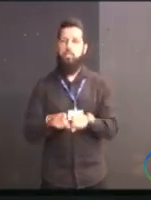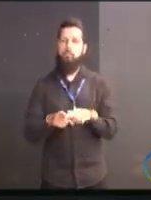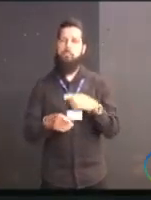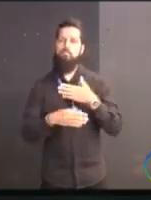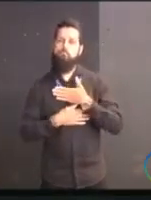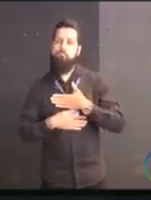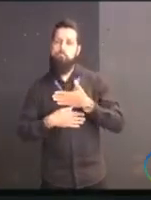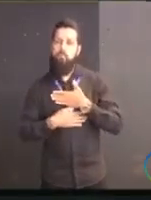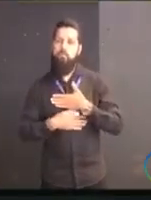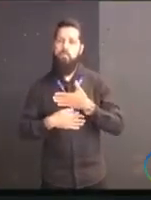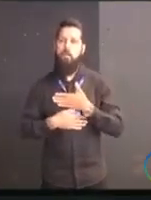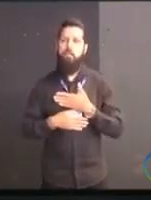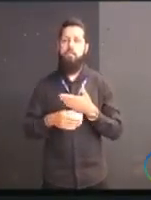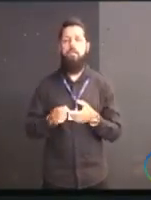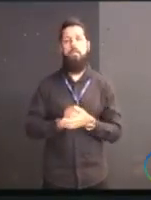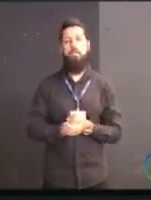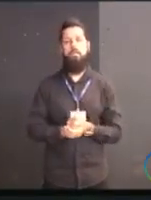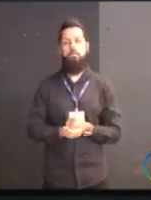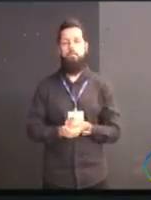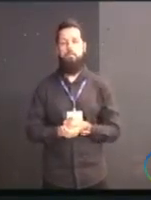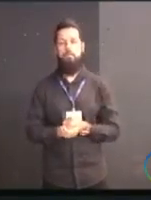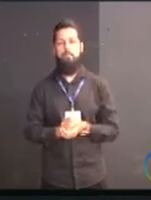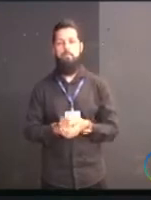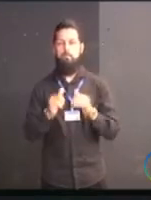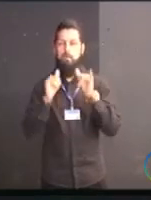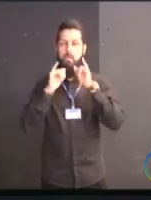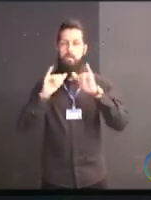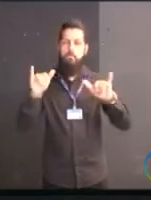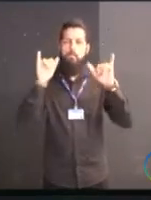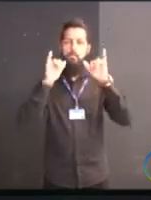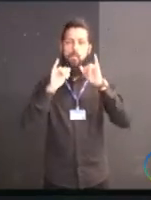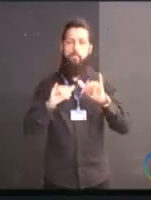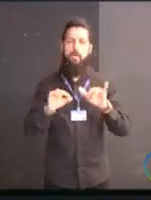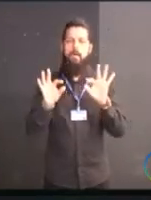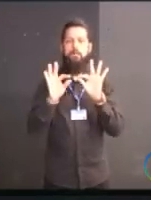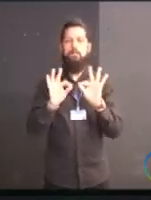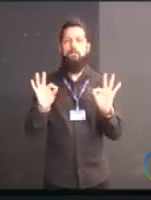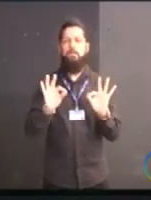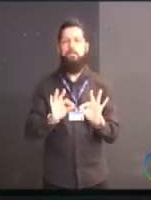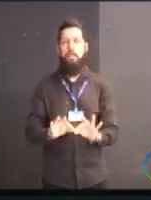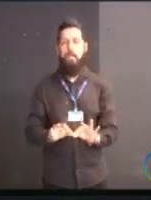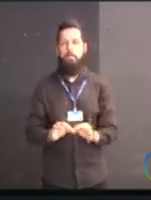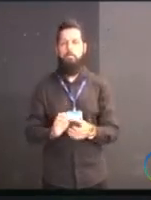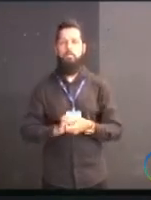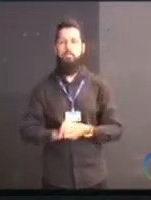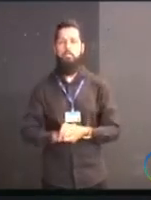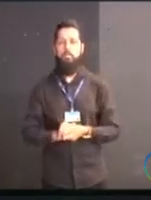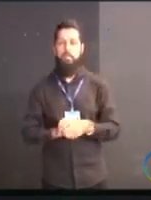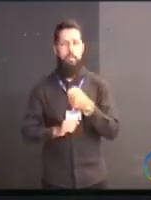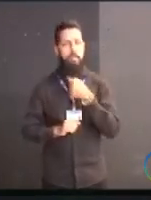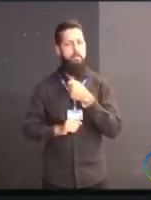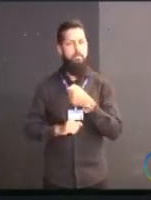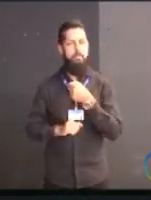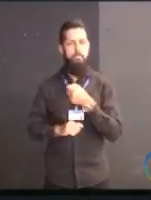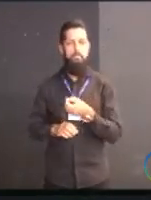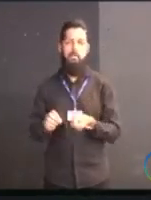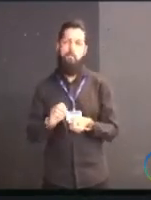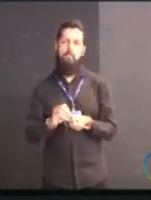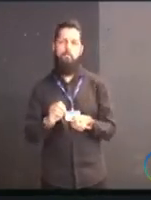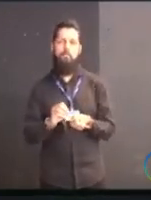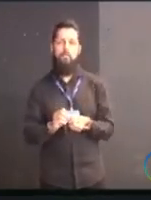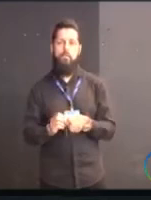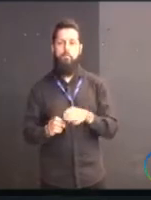aduzir alguns detalhes interessantes. Esta entrevista foi realizada pelo professor Herculano